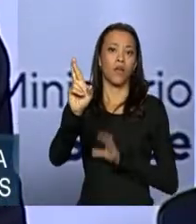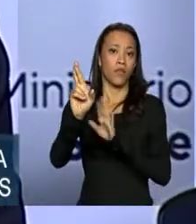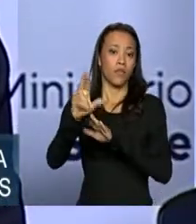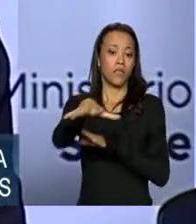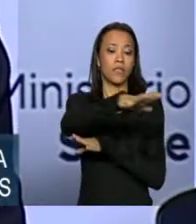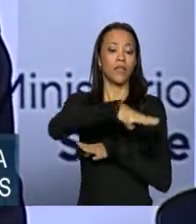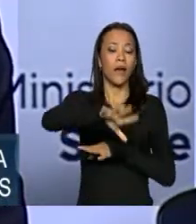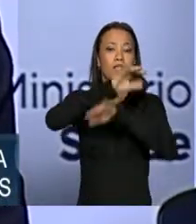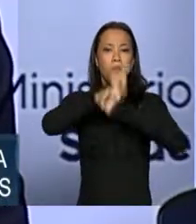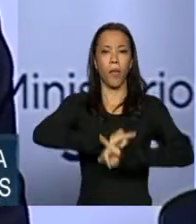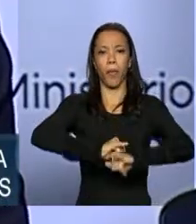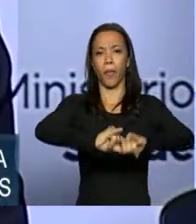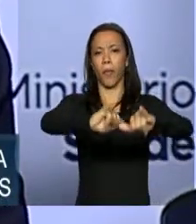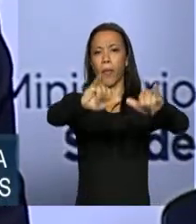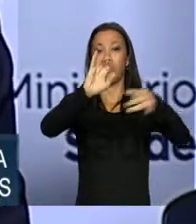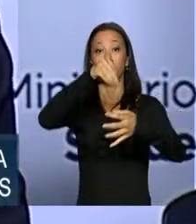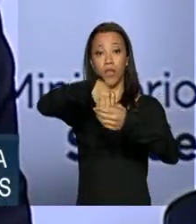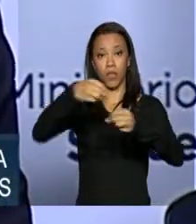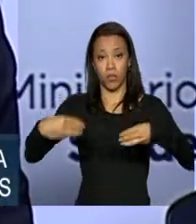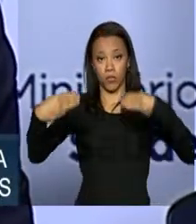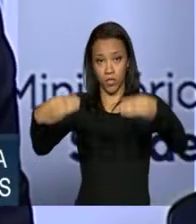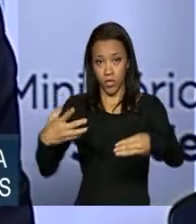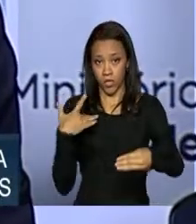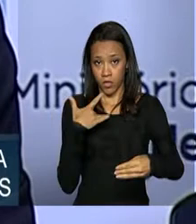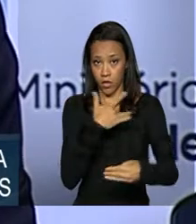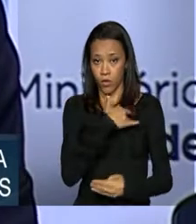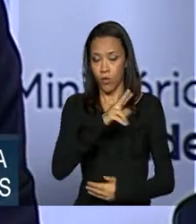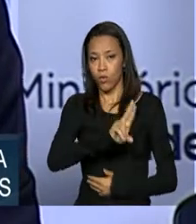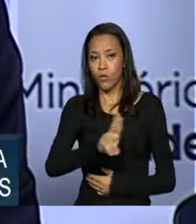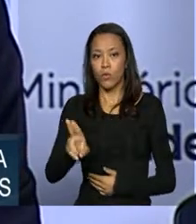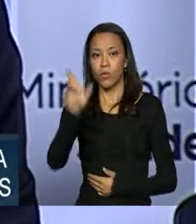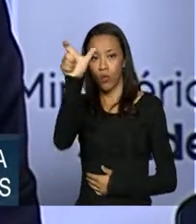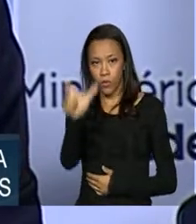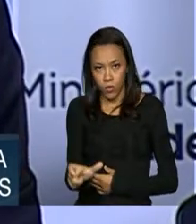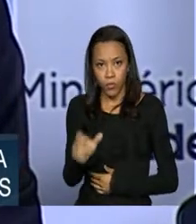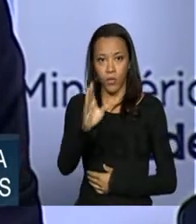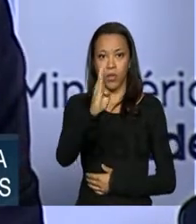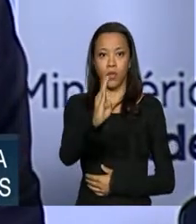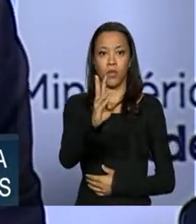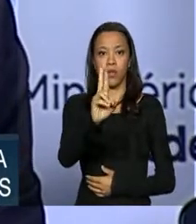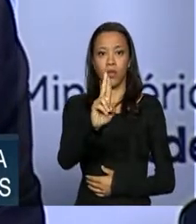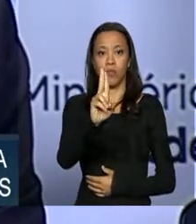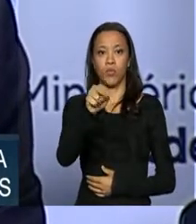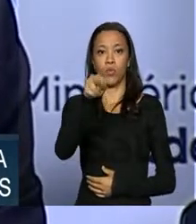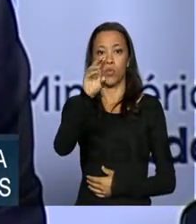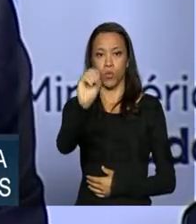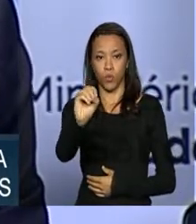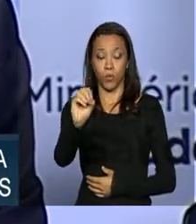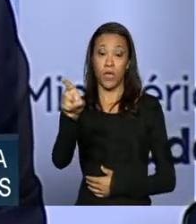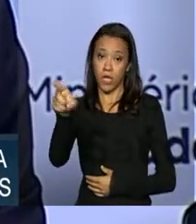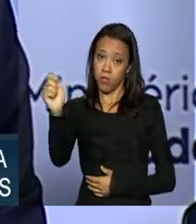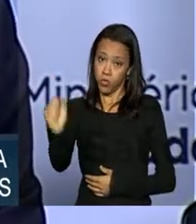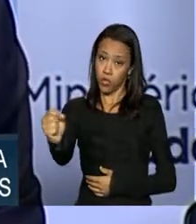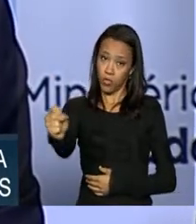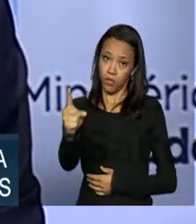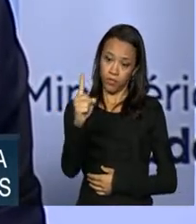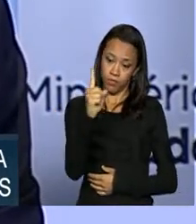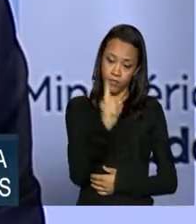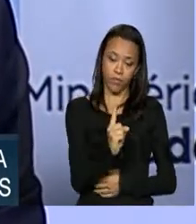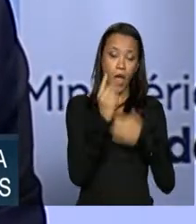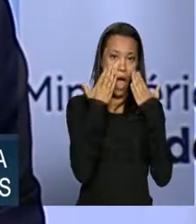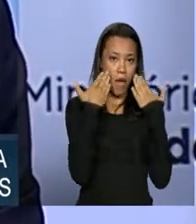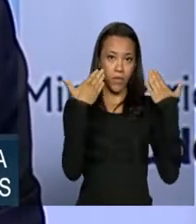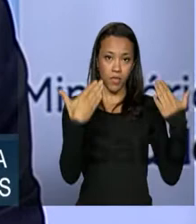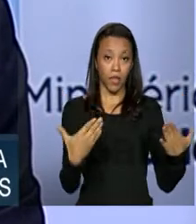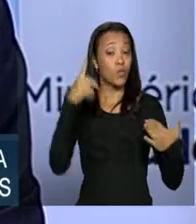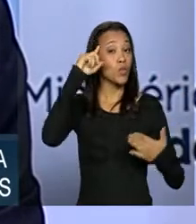Publicidade do Ministério da Saúde, o Bruno Botafogo, que pudesse fazer uma apresentação no dia que a gente fez, no dia 7 de abril, quando a gente